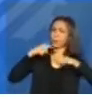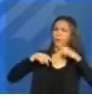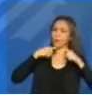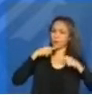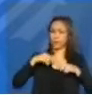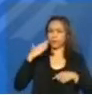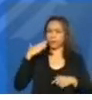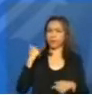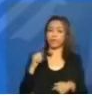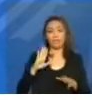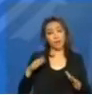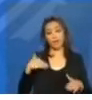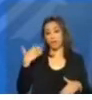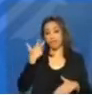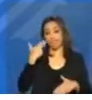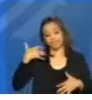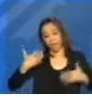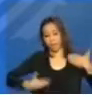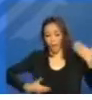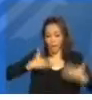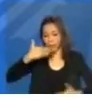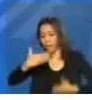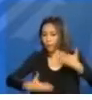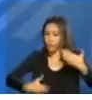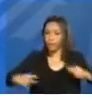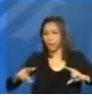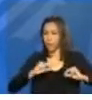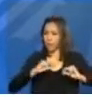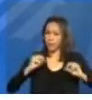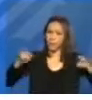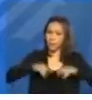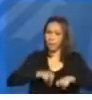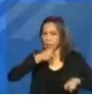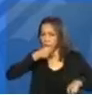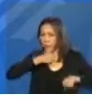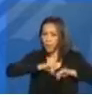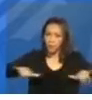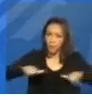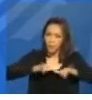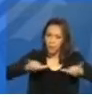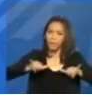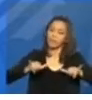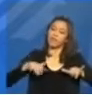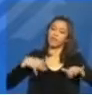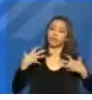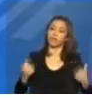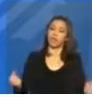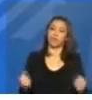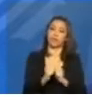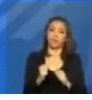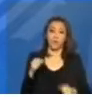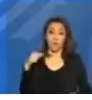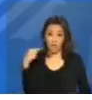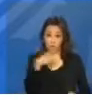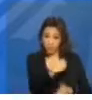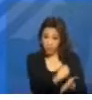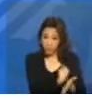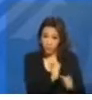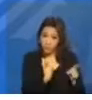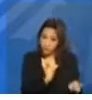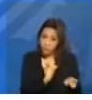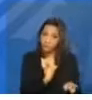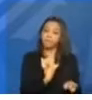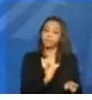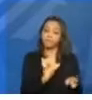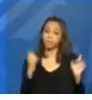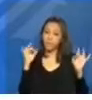é um processo intenso, de muitas idas e vindas, mas a gente vai estar junto. Essa pergunta em especial, que eu acho